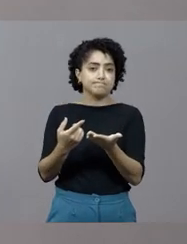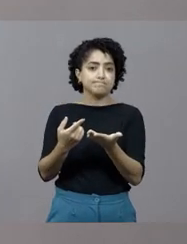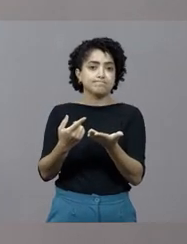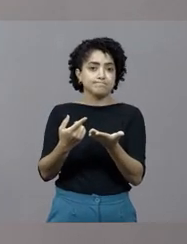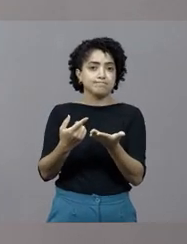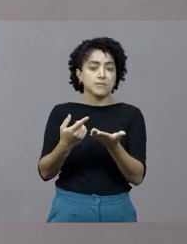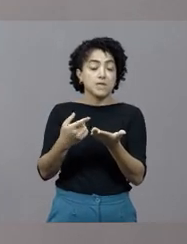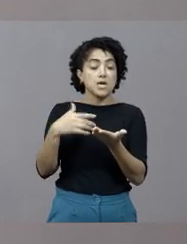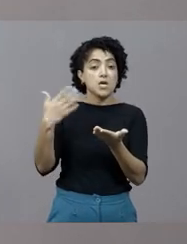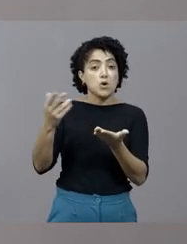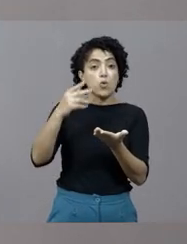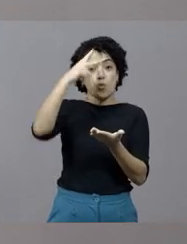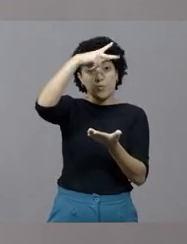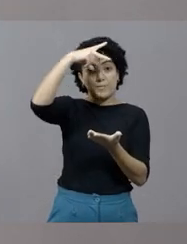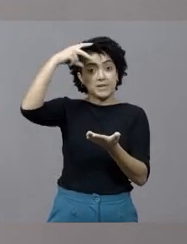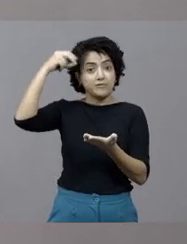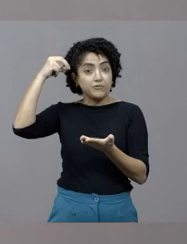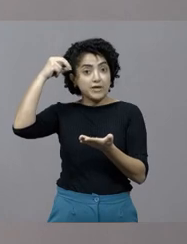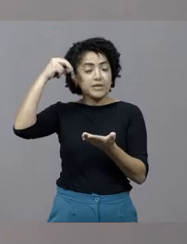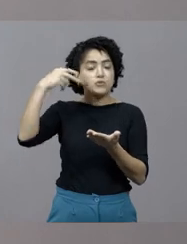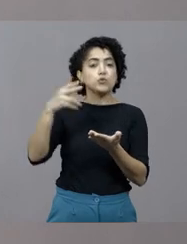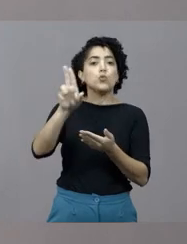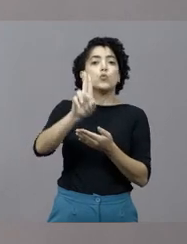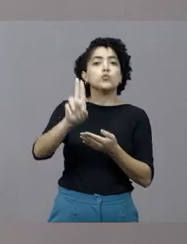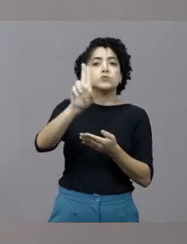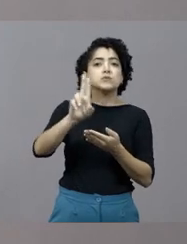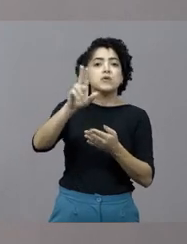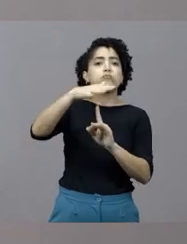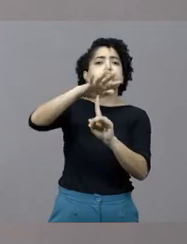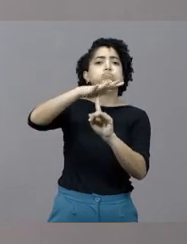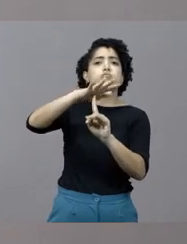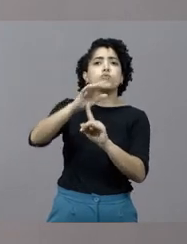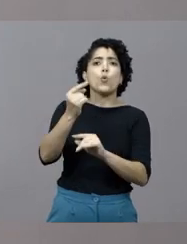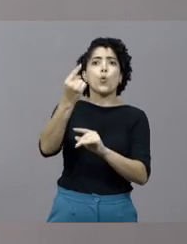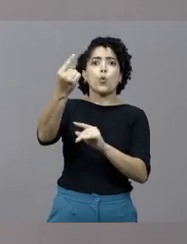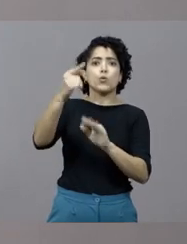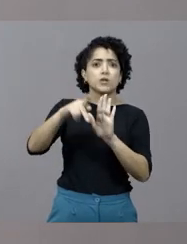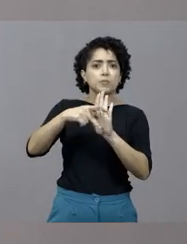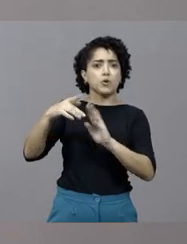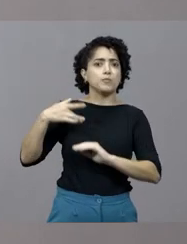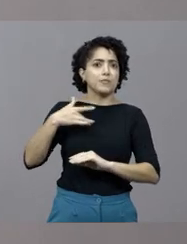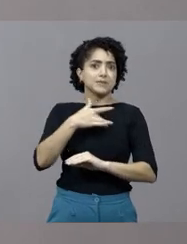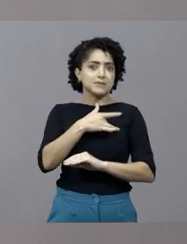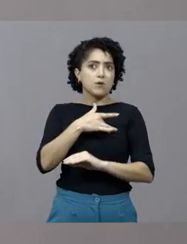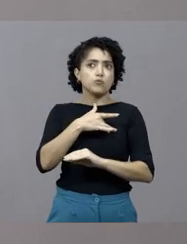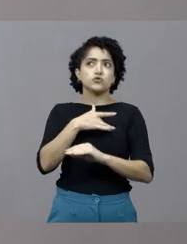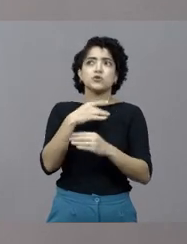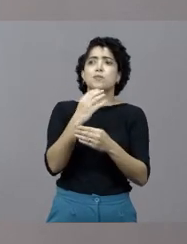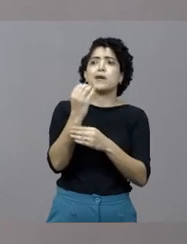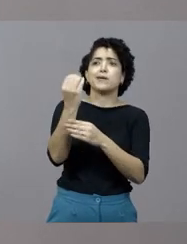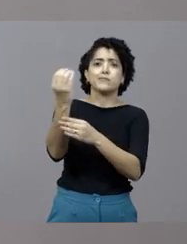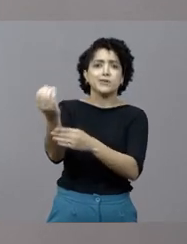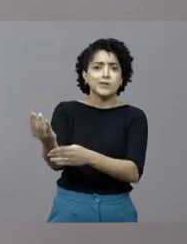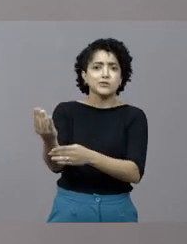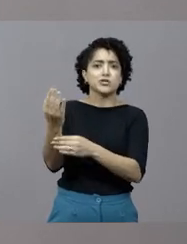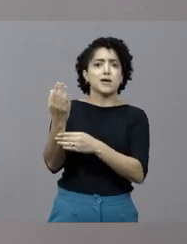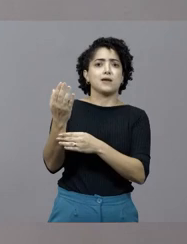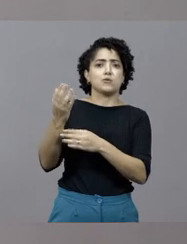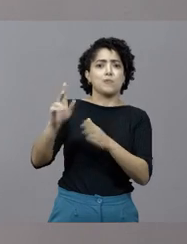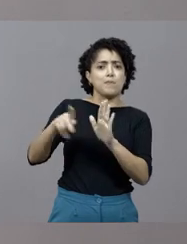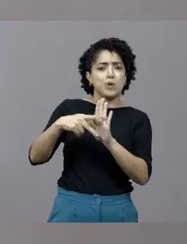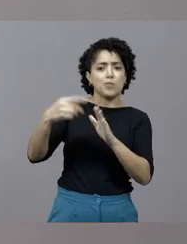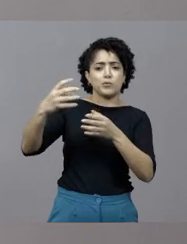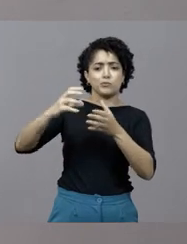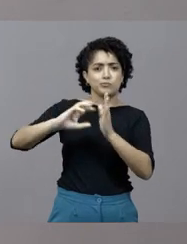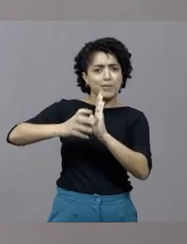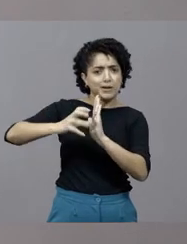O prefeito da cidade resolve usar a ambulância, a única ambulância em operação do município, para ir a um evento político. E aí, como